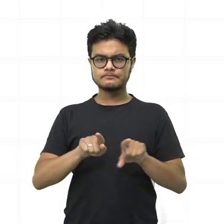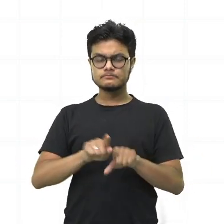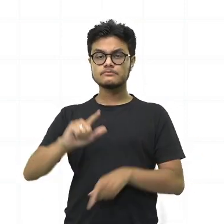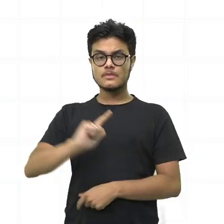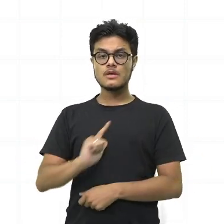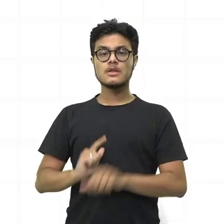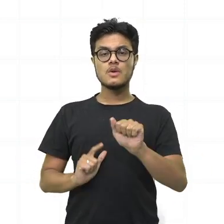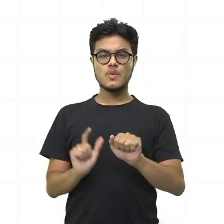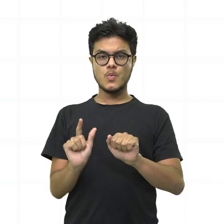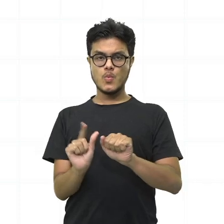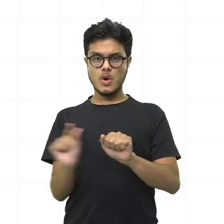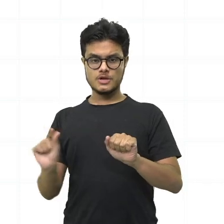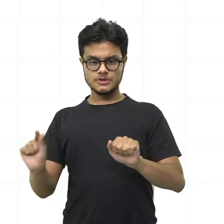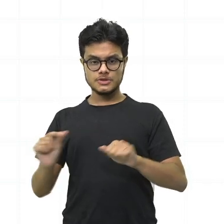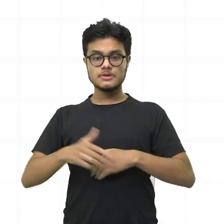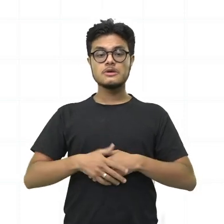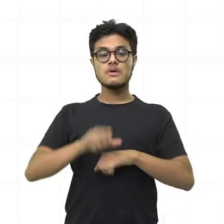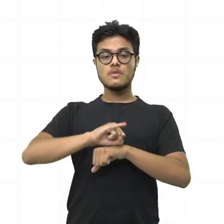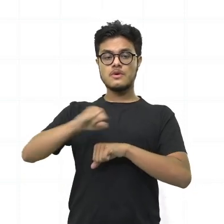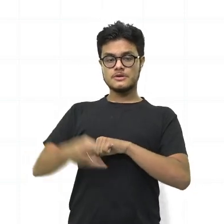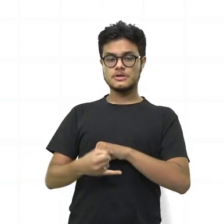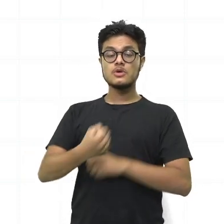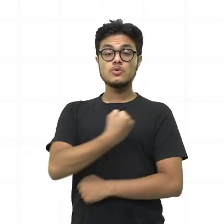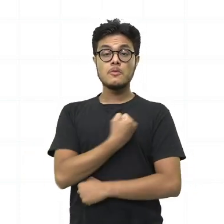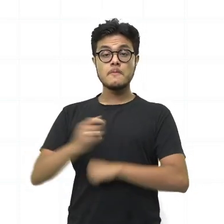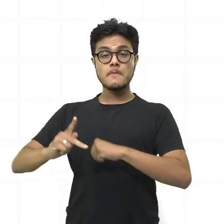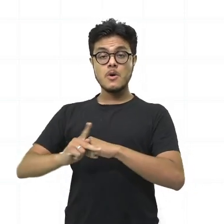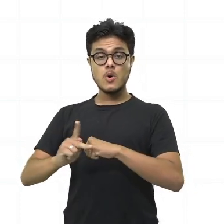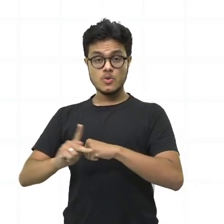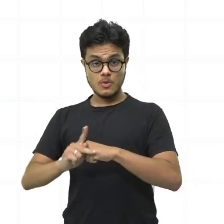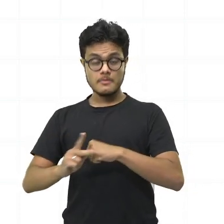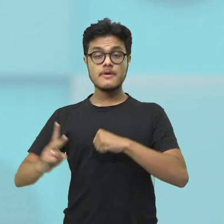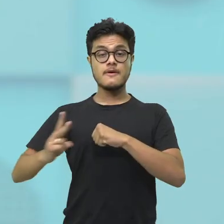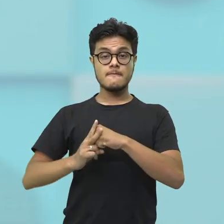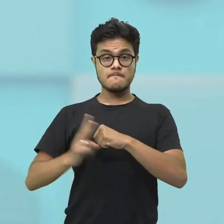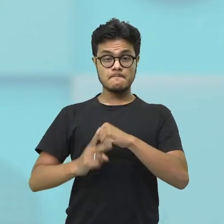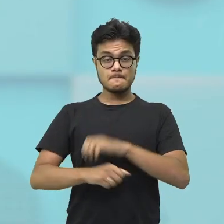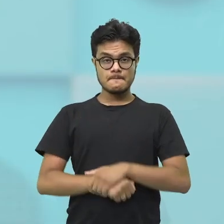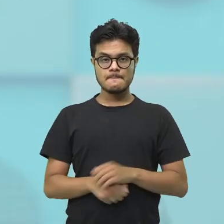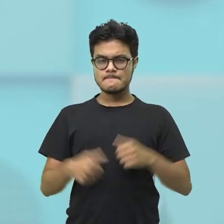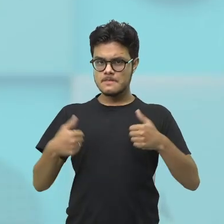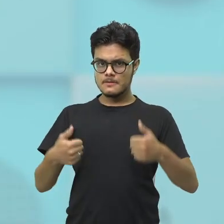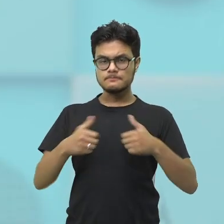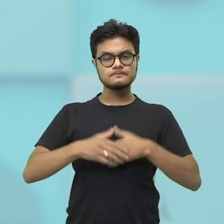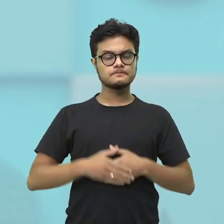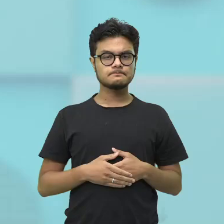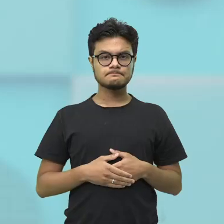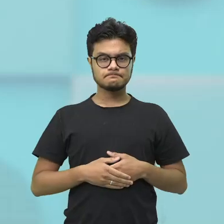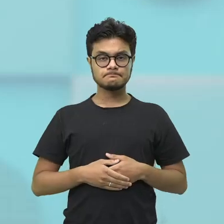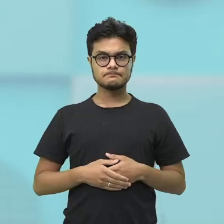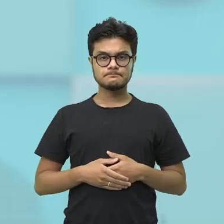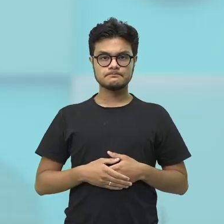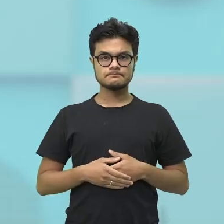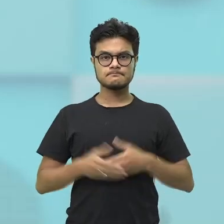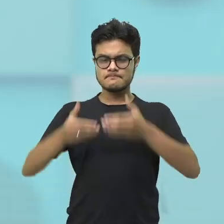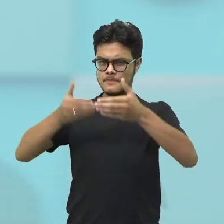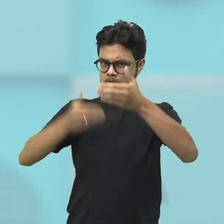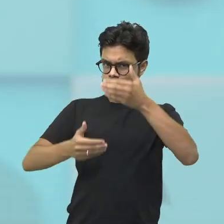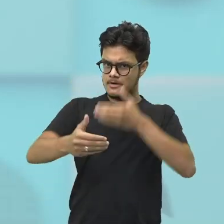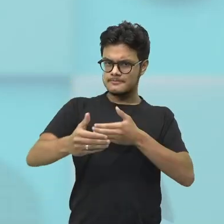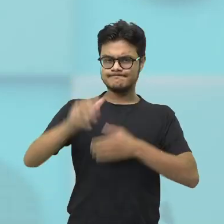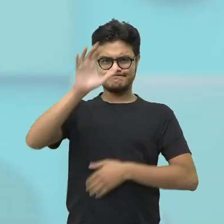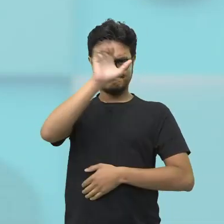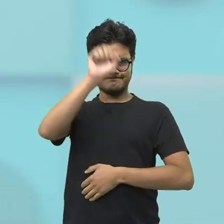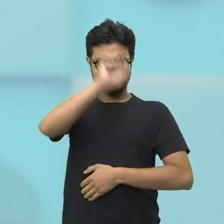o artigo, adjetivo, numeral, pronome e verbo. Certo? Muito bem. Vamos